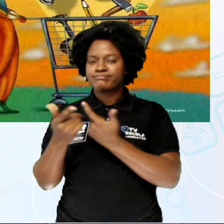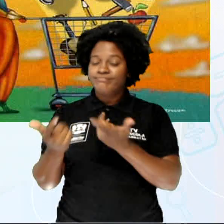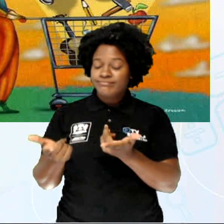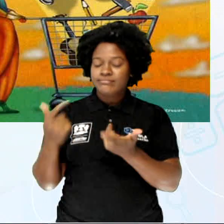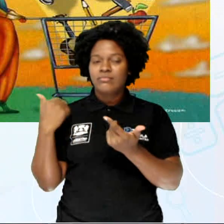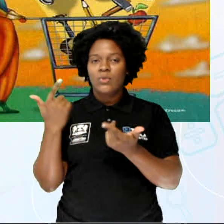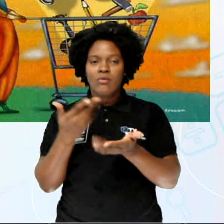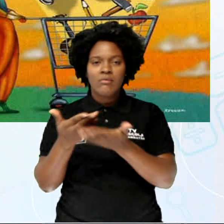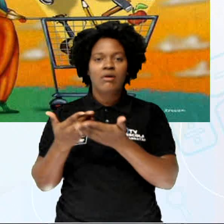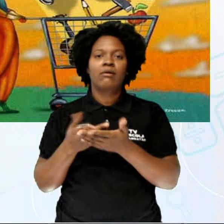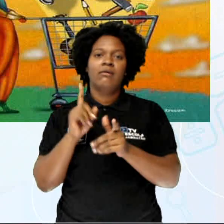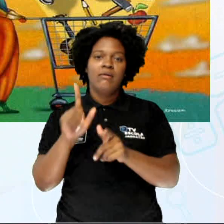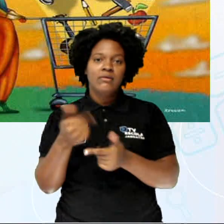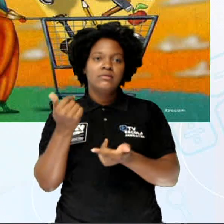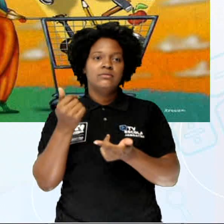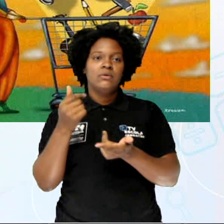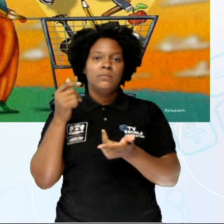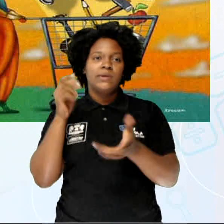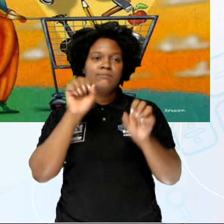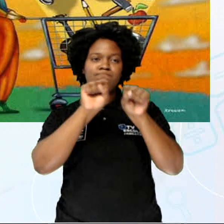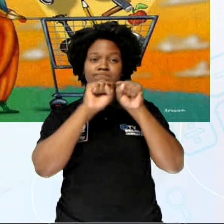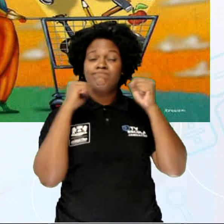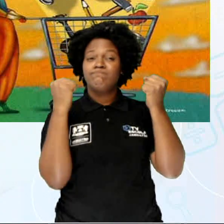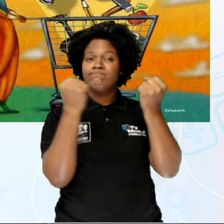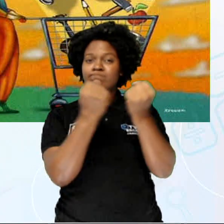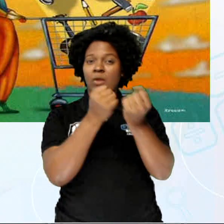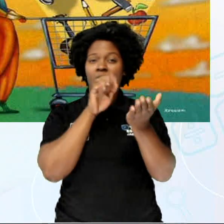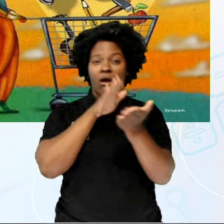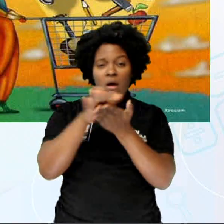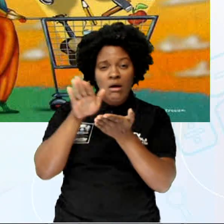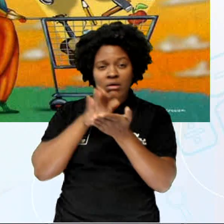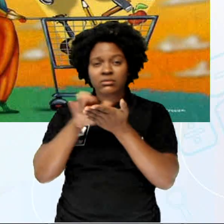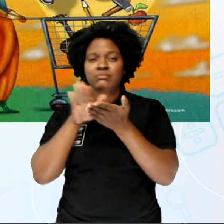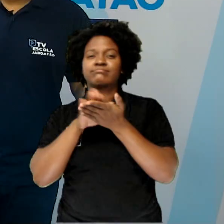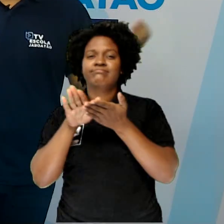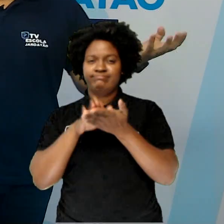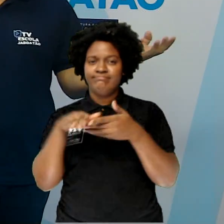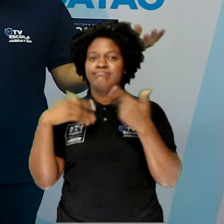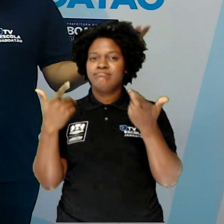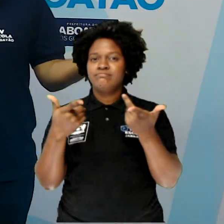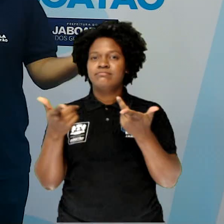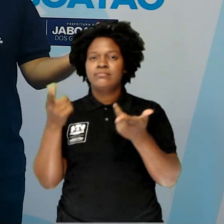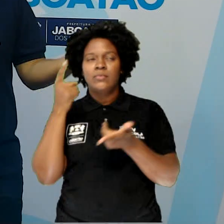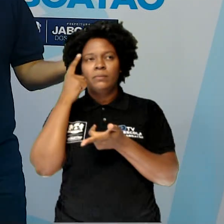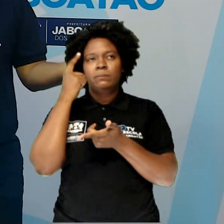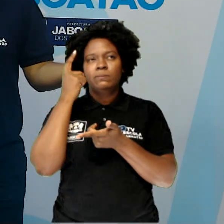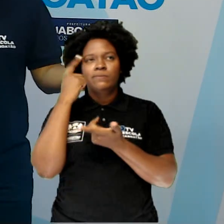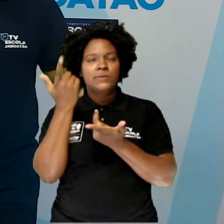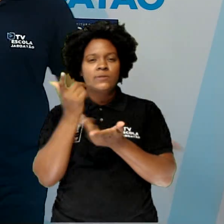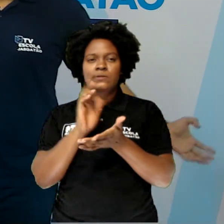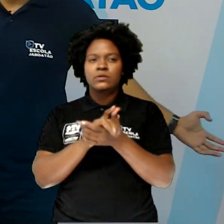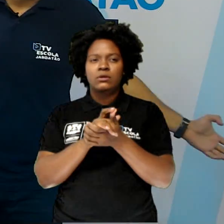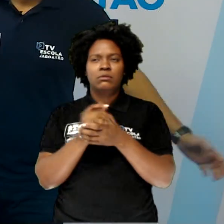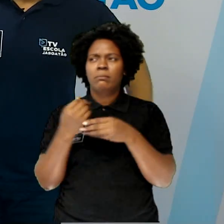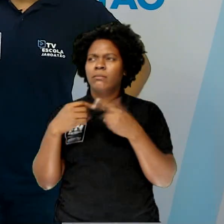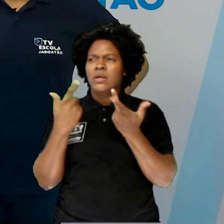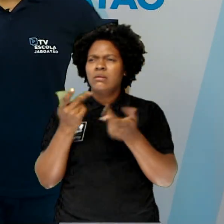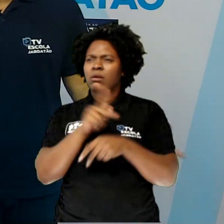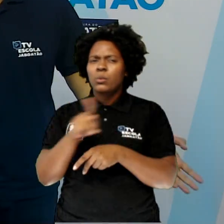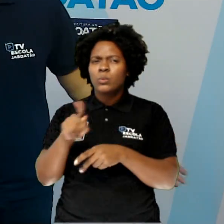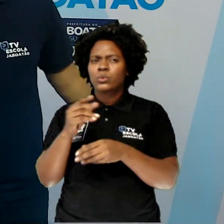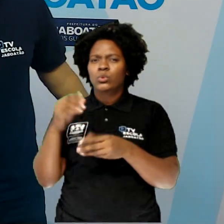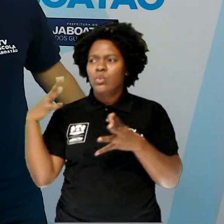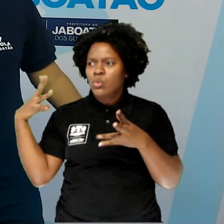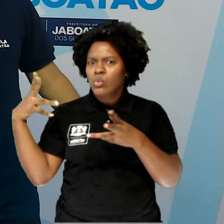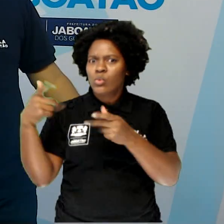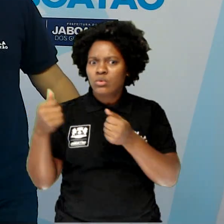hoje a nossa aula é sobre a sociedade de consumo. E aí você deve estar pensando, Rocha, todo